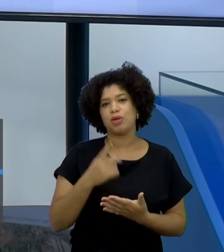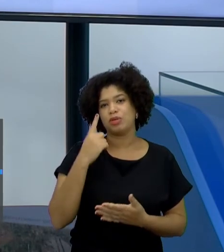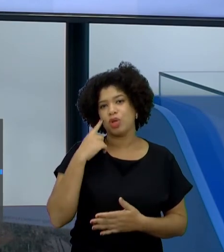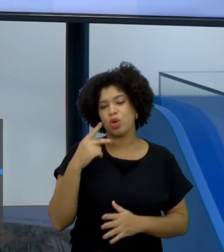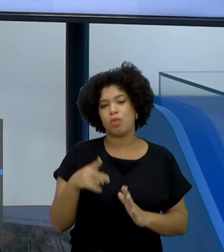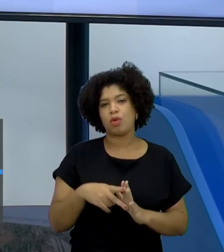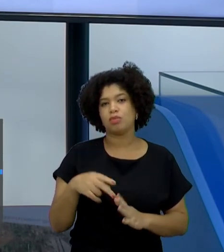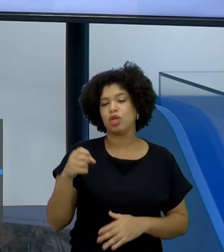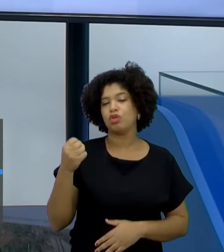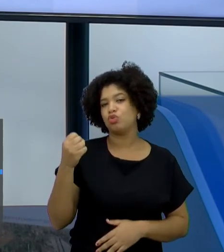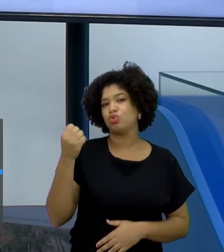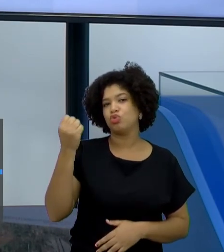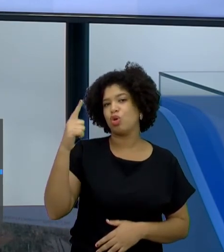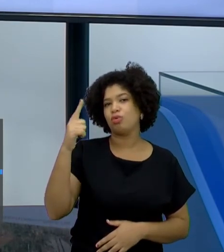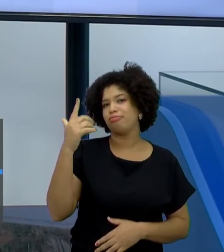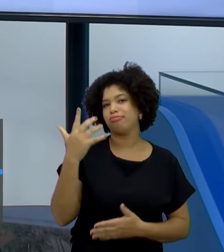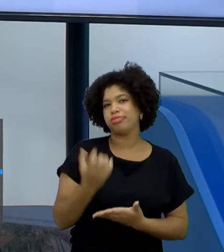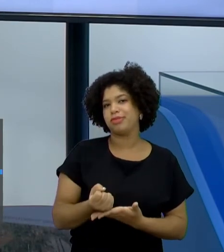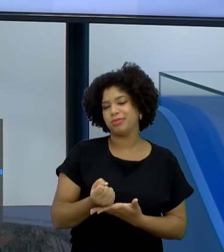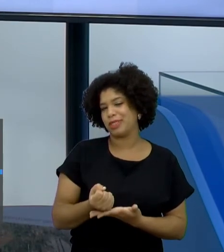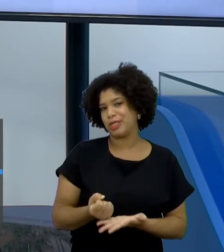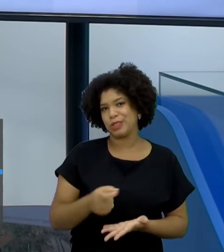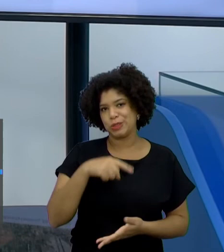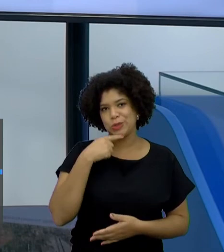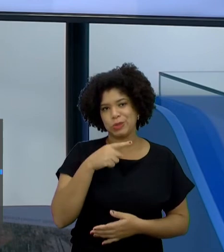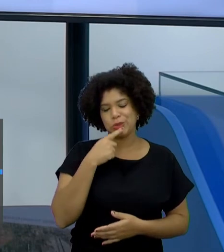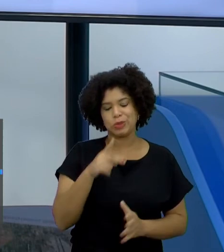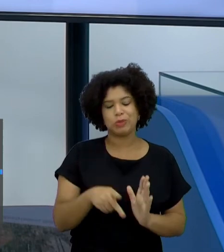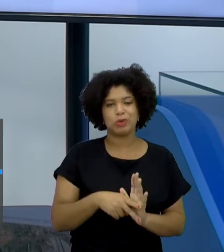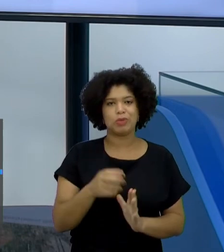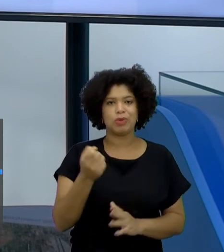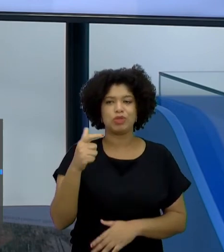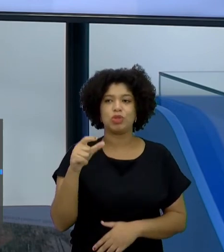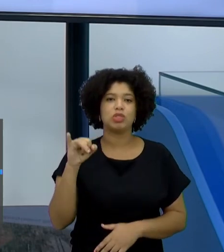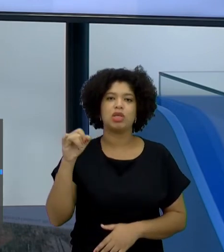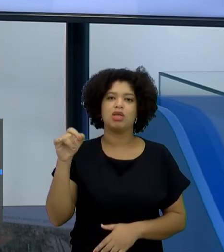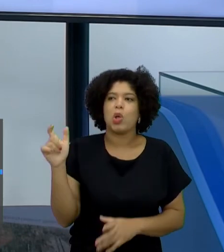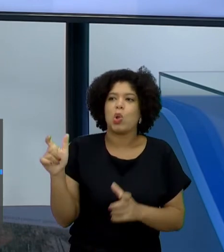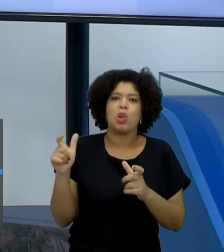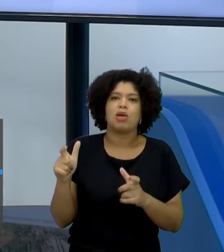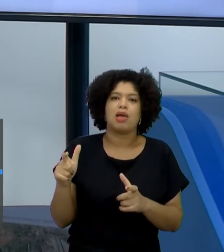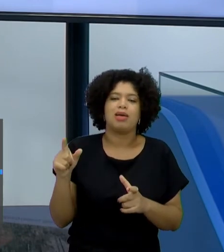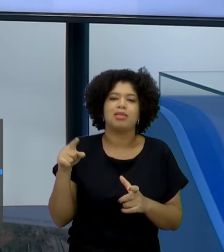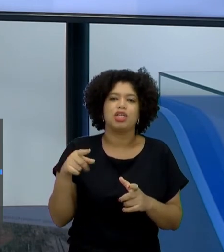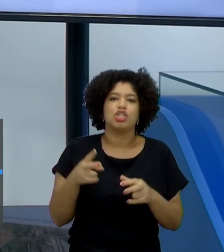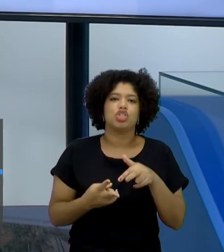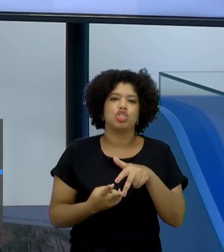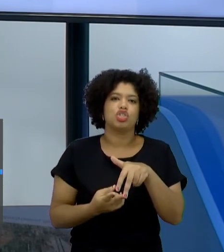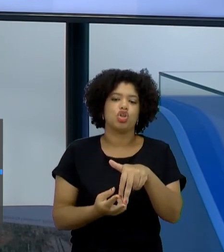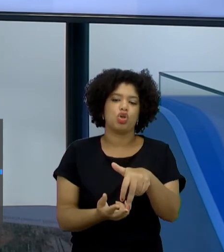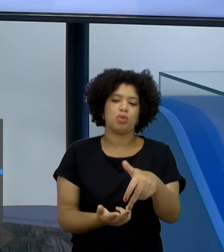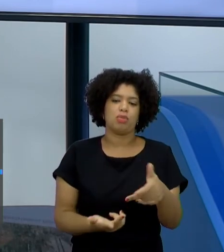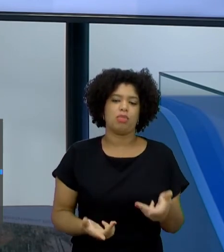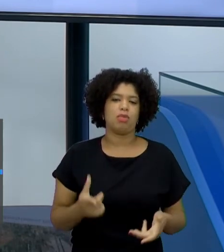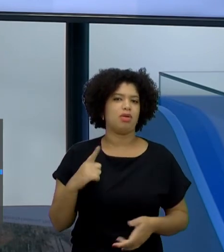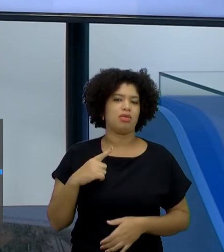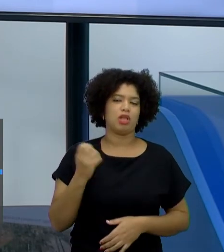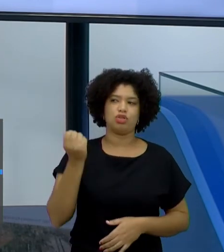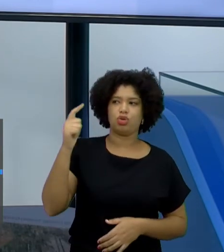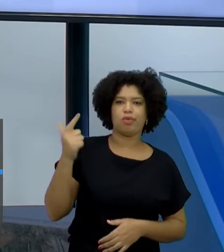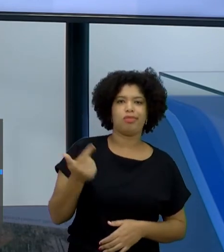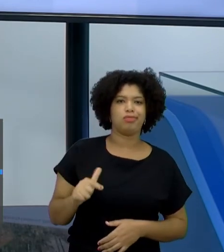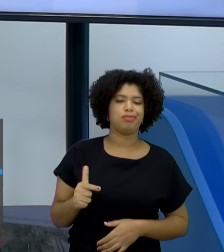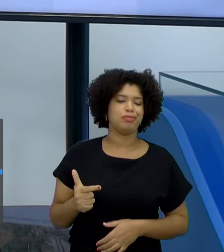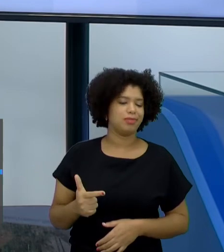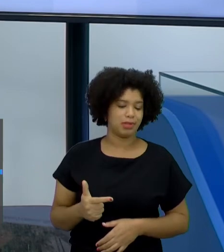condição de luz solar. Não vai dar para você ocupar energia solar num lugar onde você não tem sol, tem sombra, aí não dá para fazer nada, né? Então é preciso